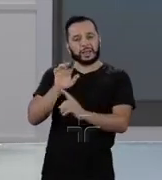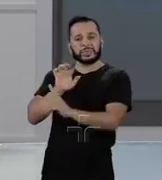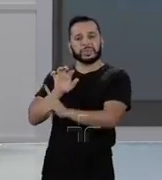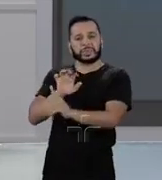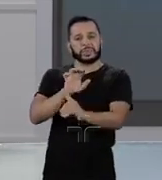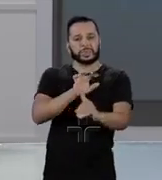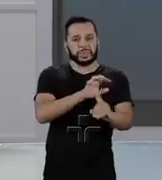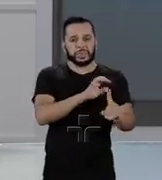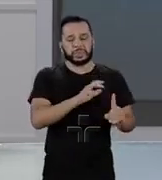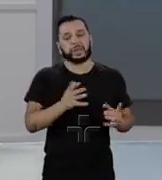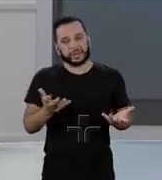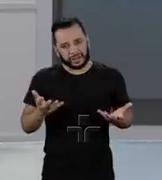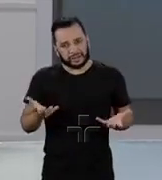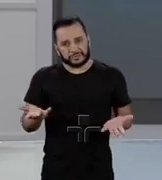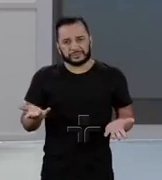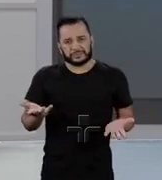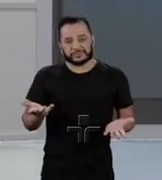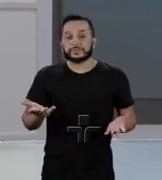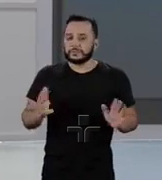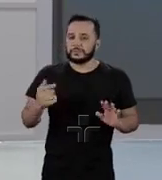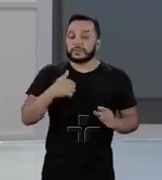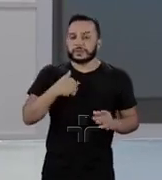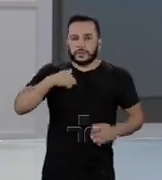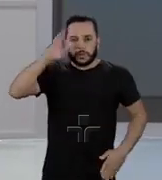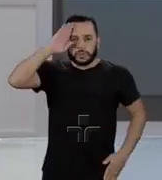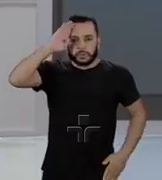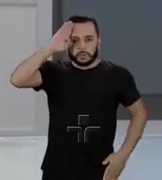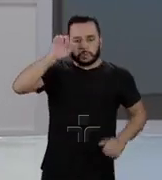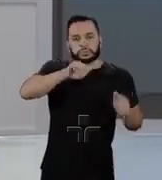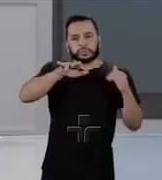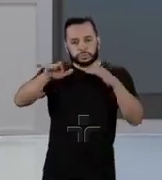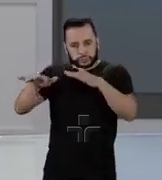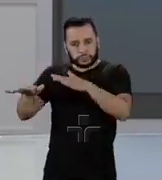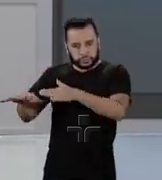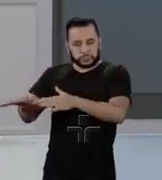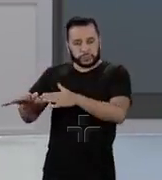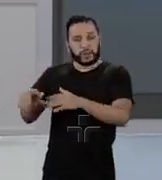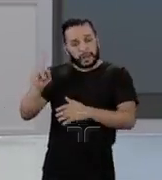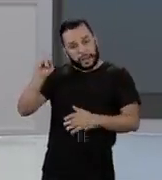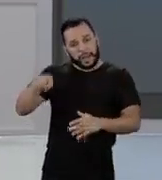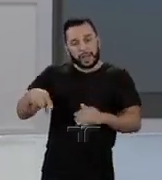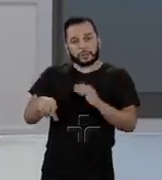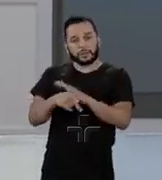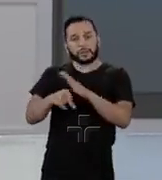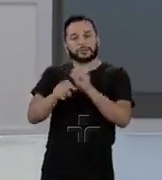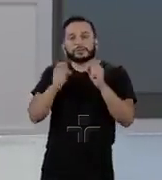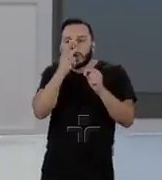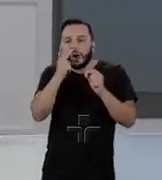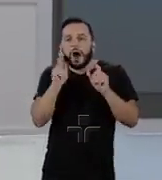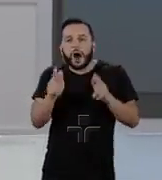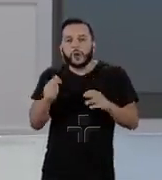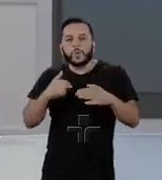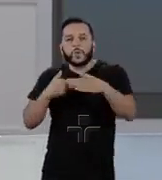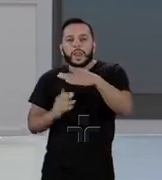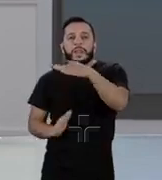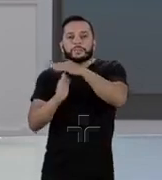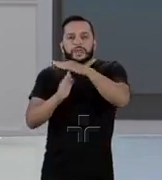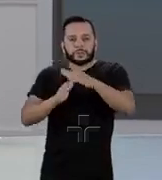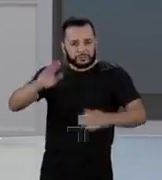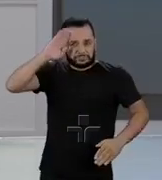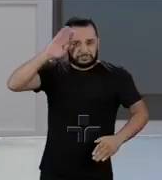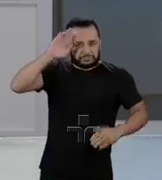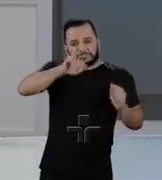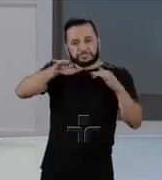que essa ideia de que a intervenção federal é a última instância, né? E de que a intervenção federal foi de fato